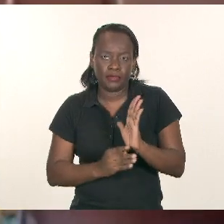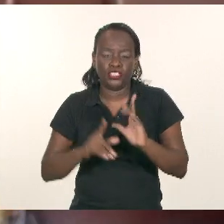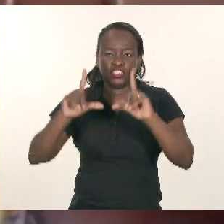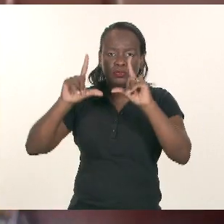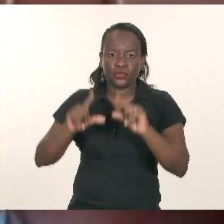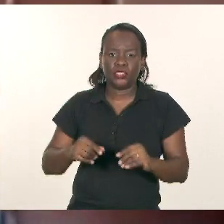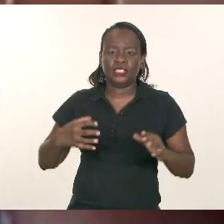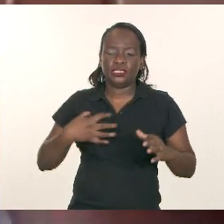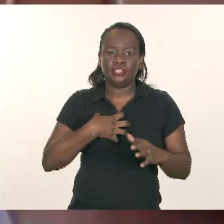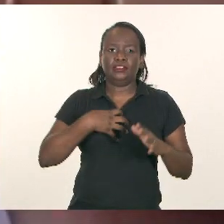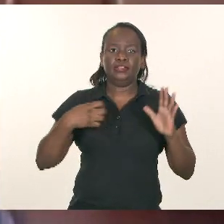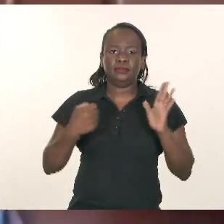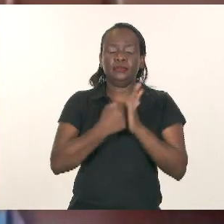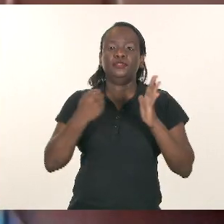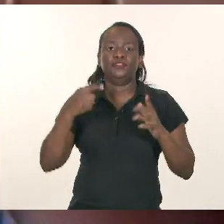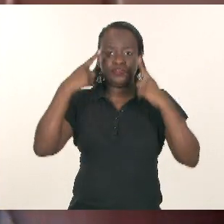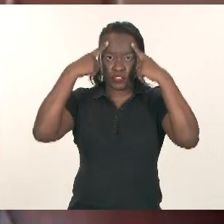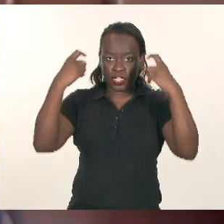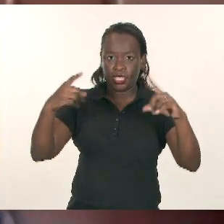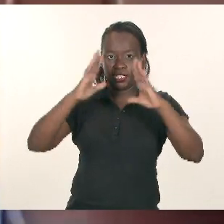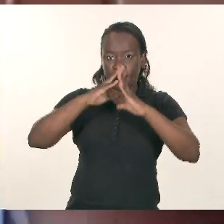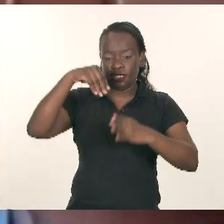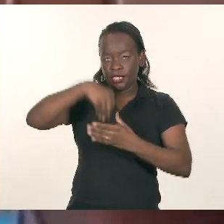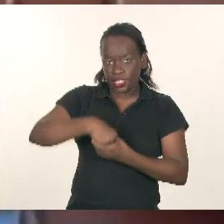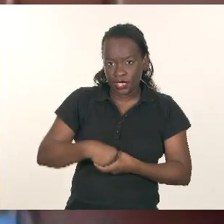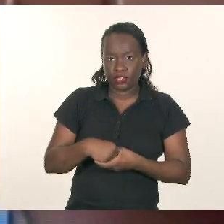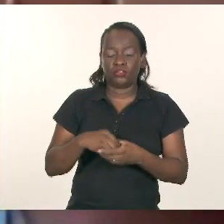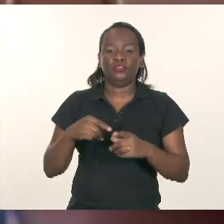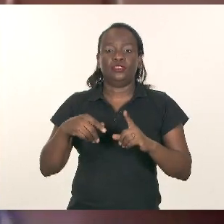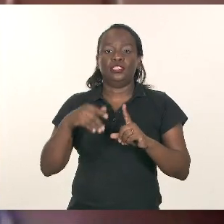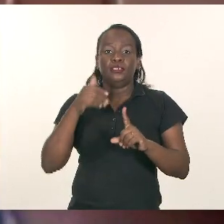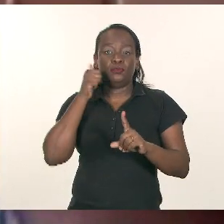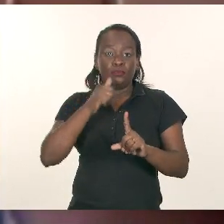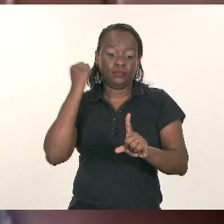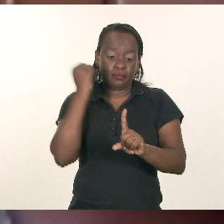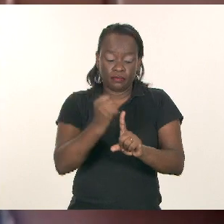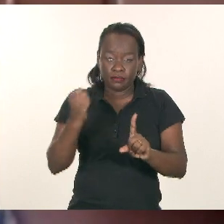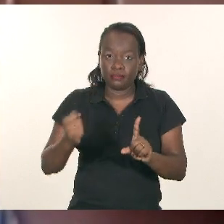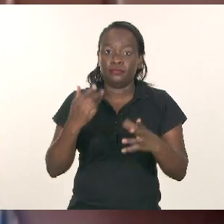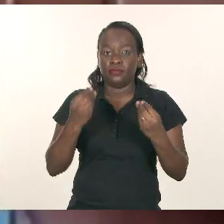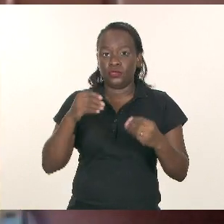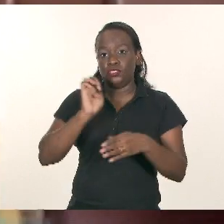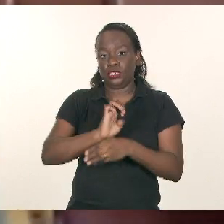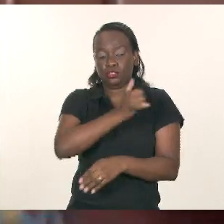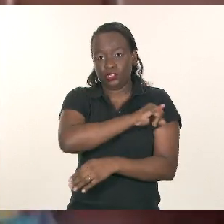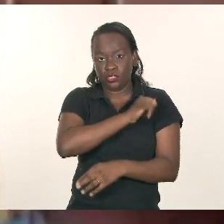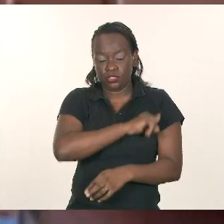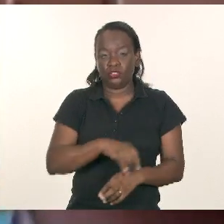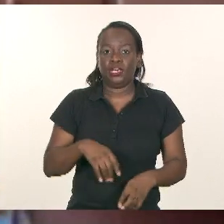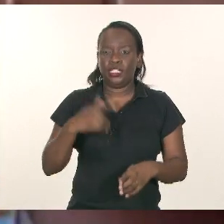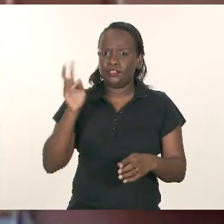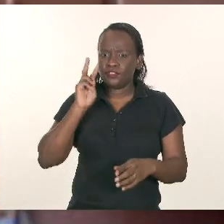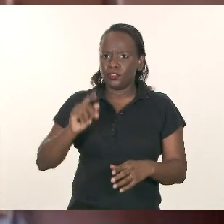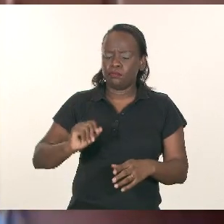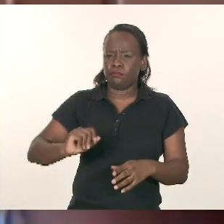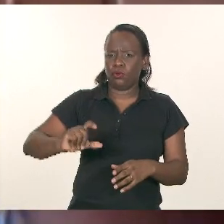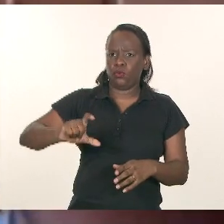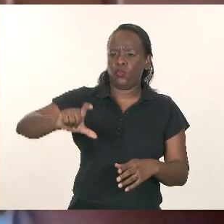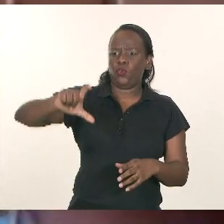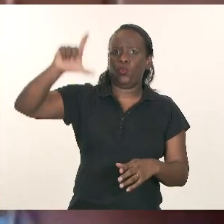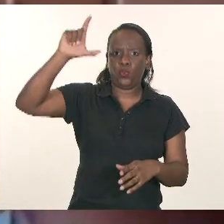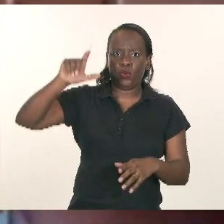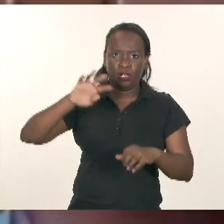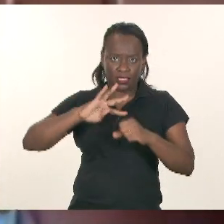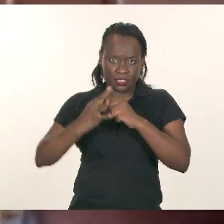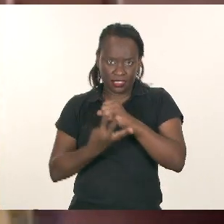diminuir o impacto da violência doméstica, do feminicídio no estado do Rio de Janeiro. A gente viu aumentar agora nesse período